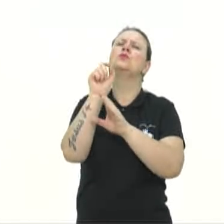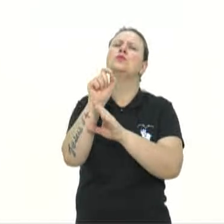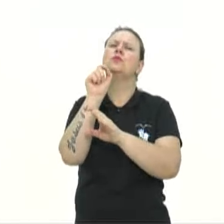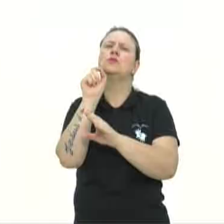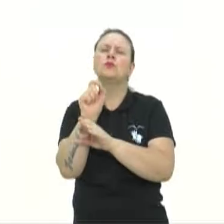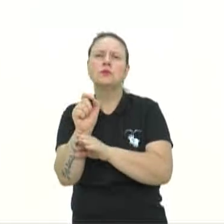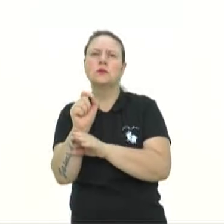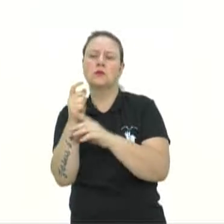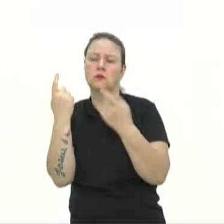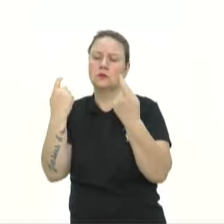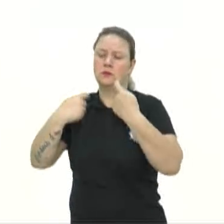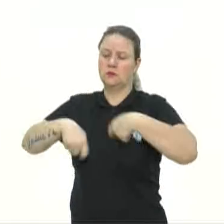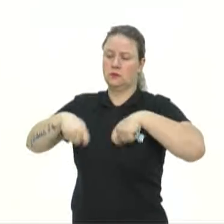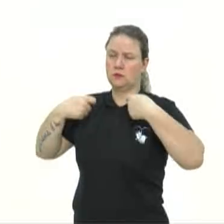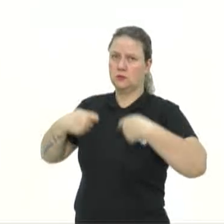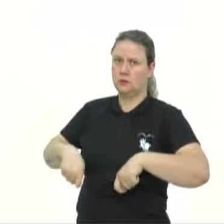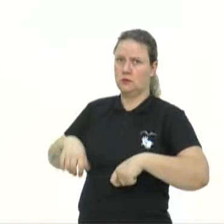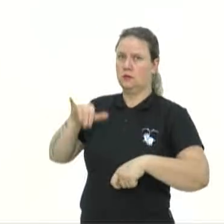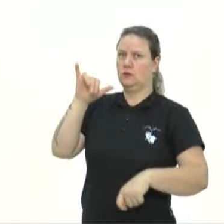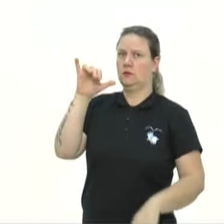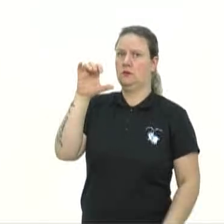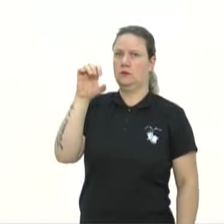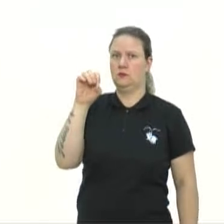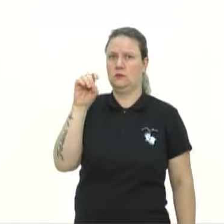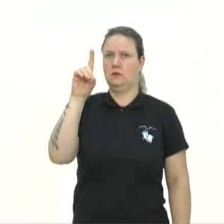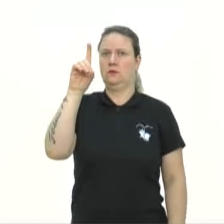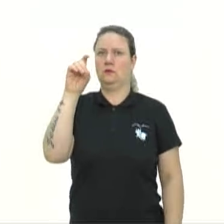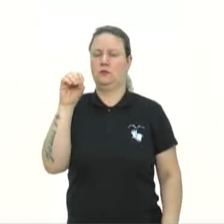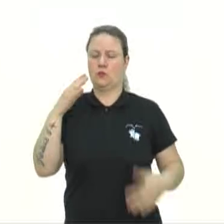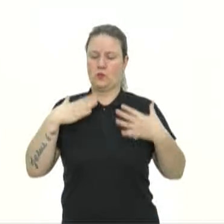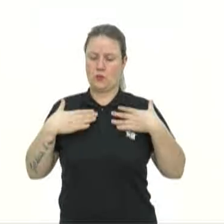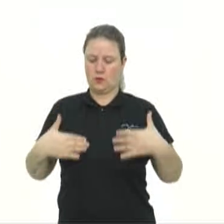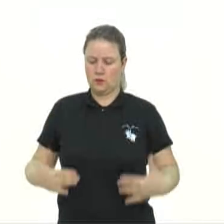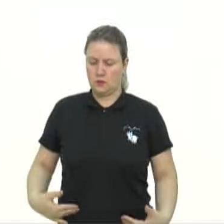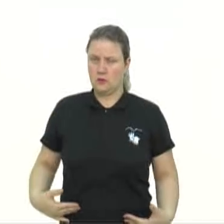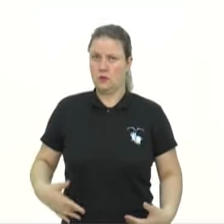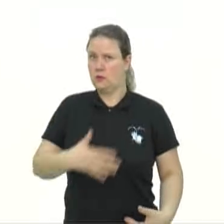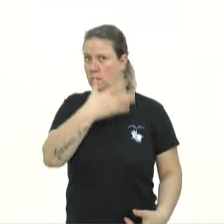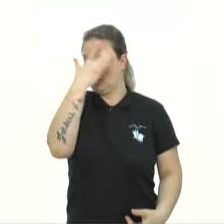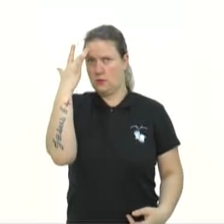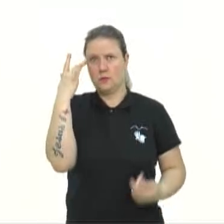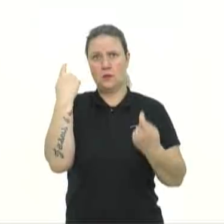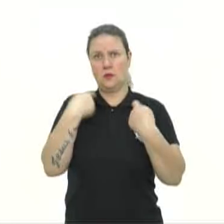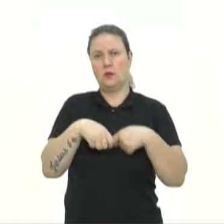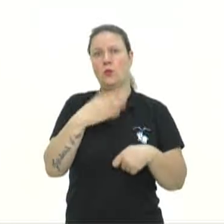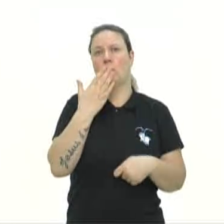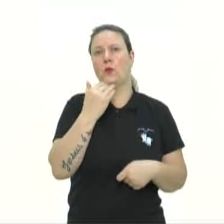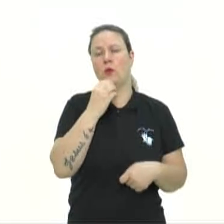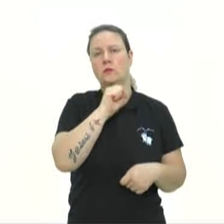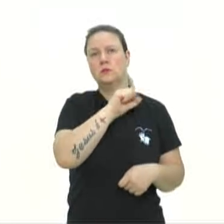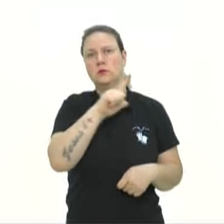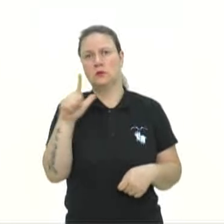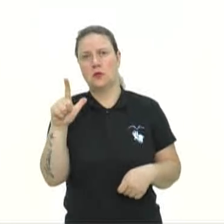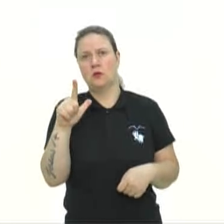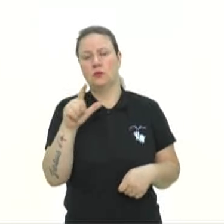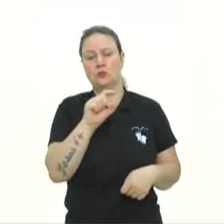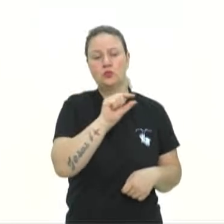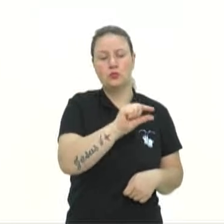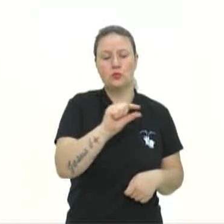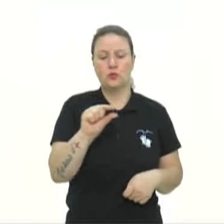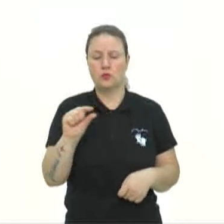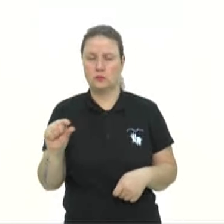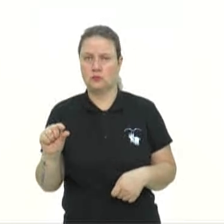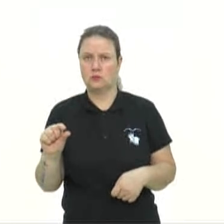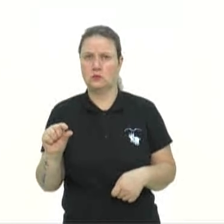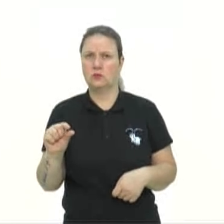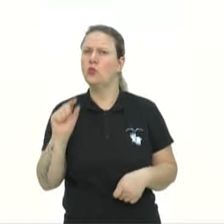necessidade de iodo no organismo, as pessoas devem consumir o sal. Com que objetivo as pessoas devem